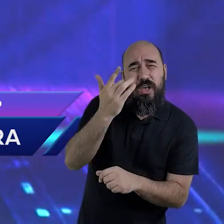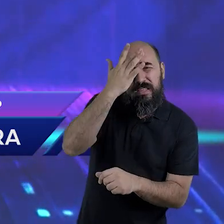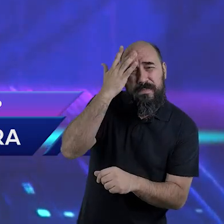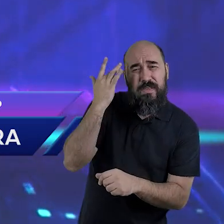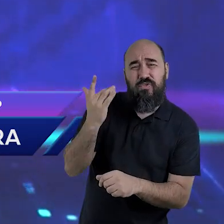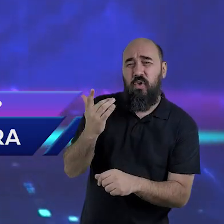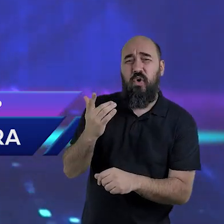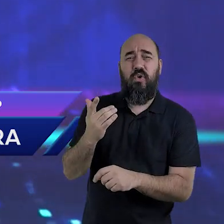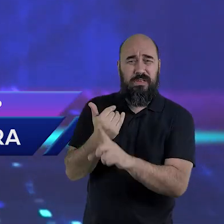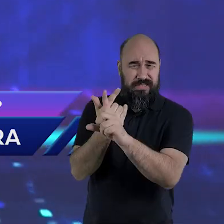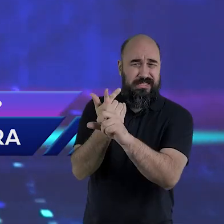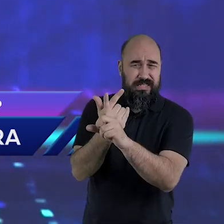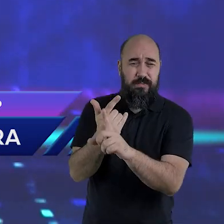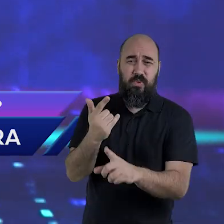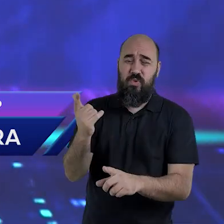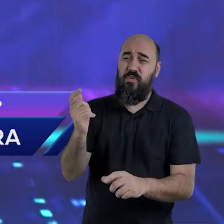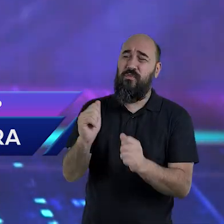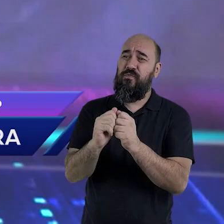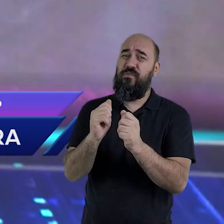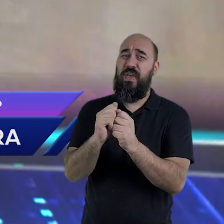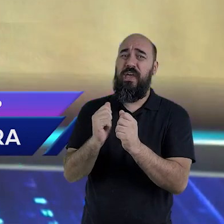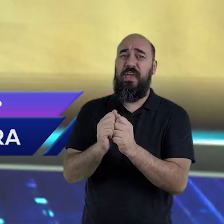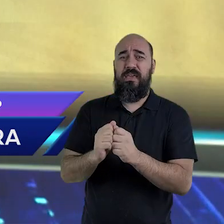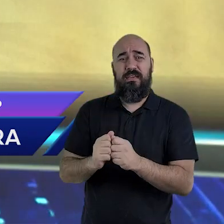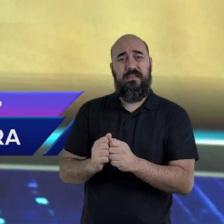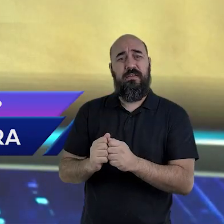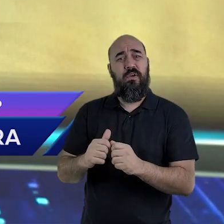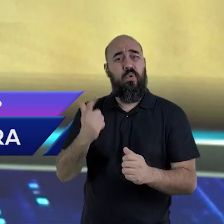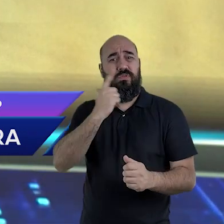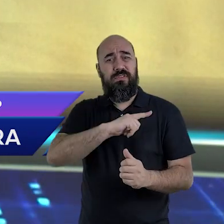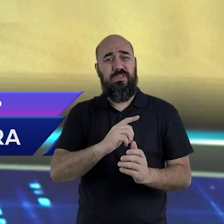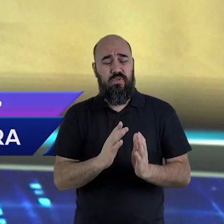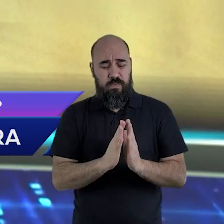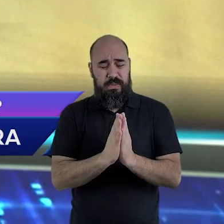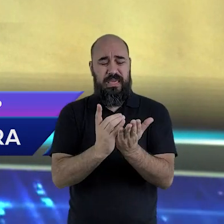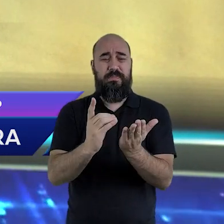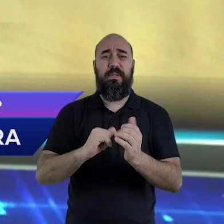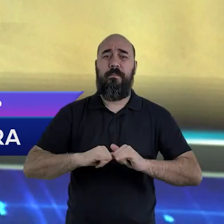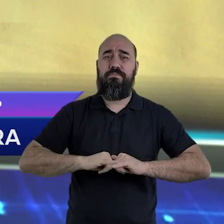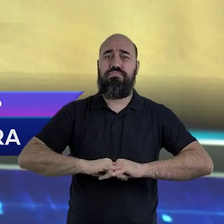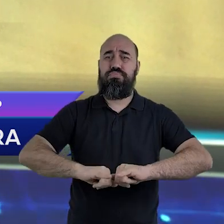apenas um francês é suficiente para destruí-la.